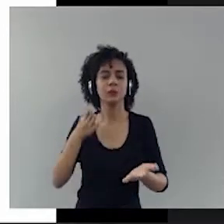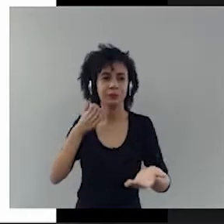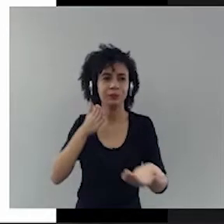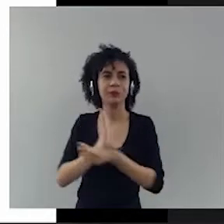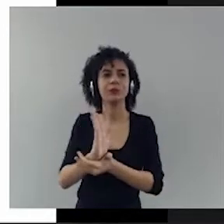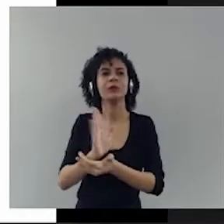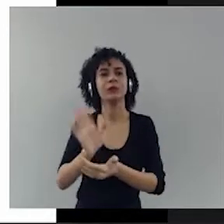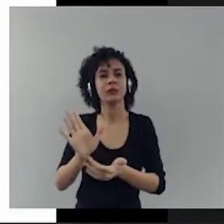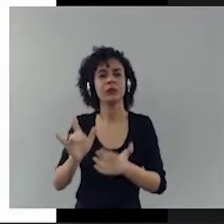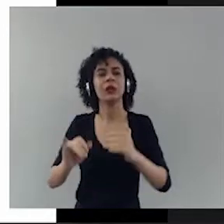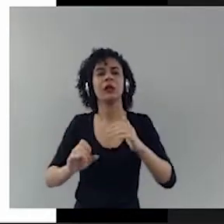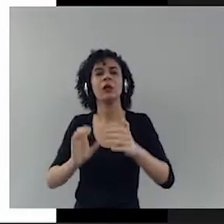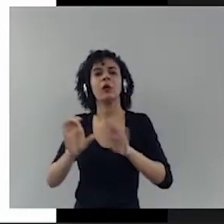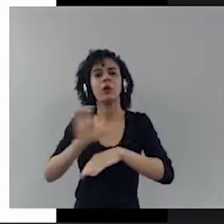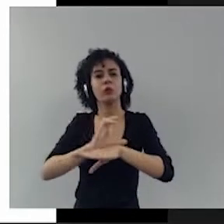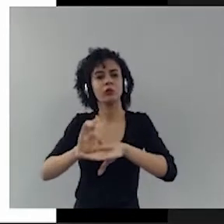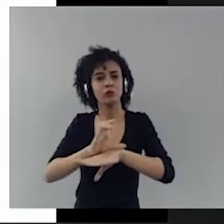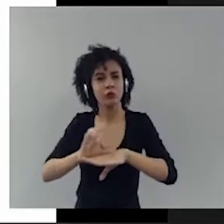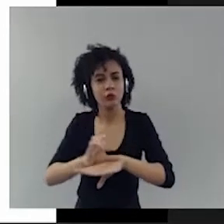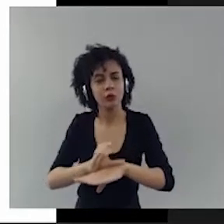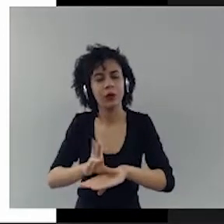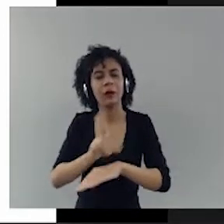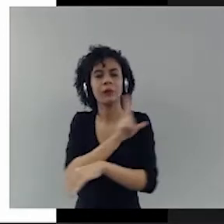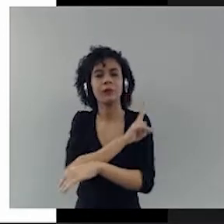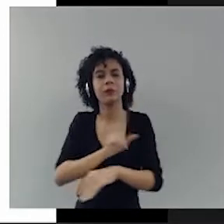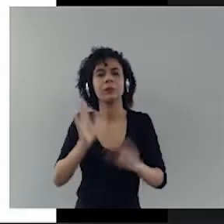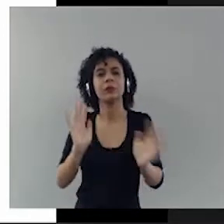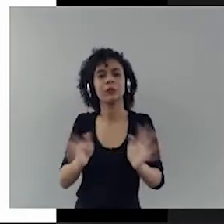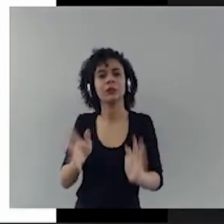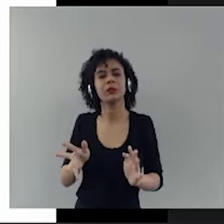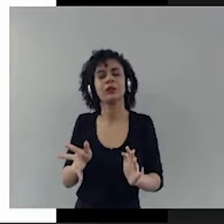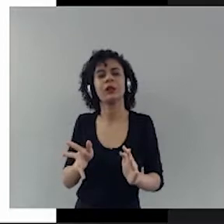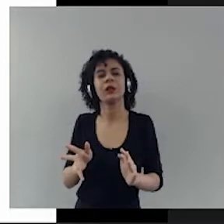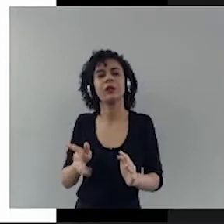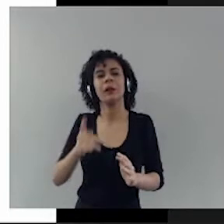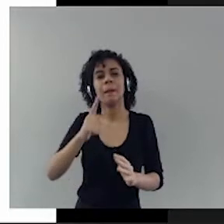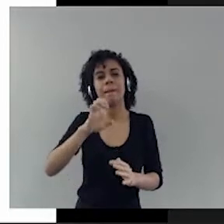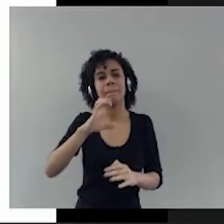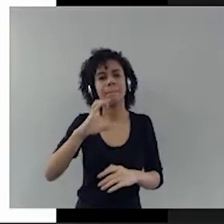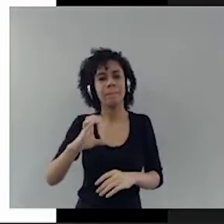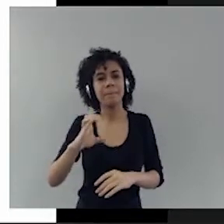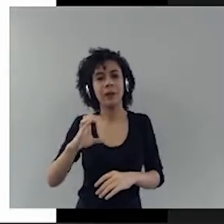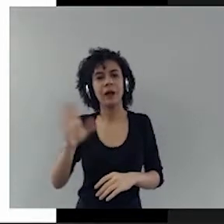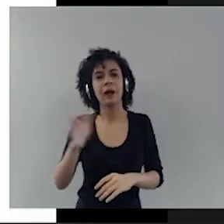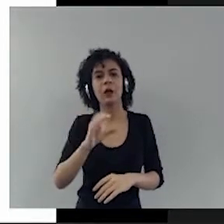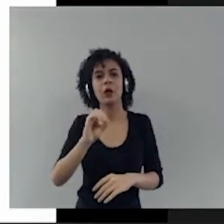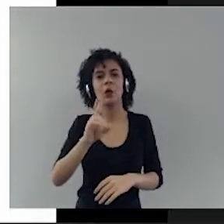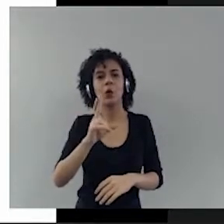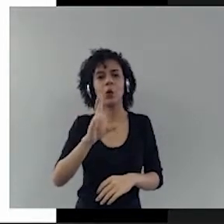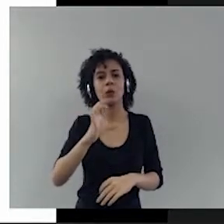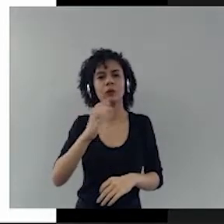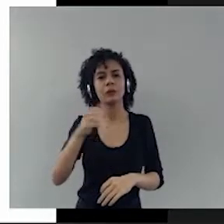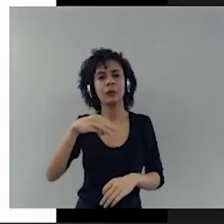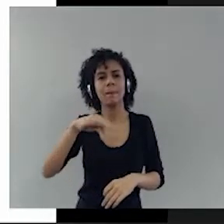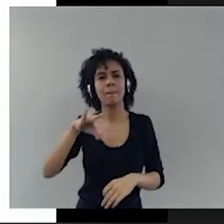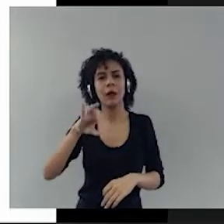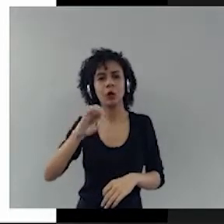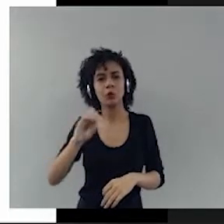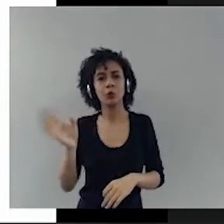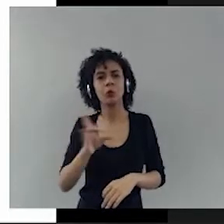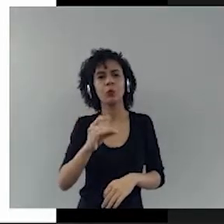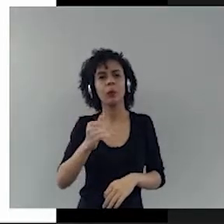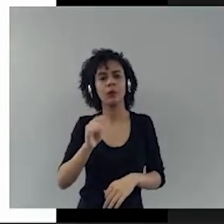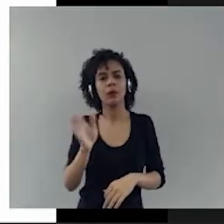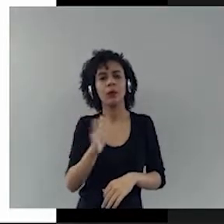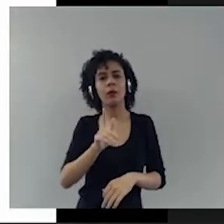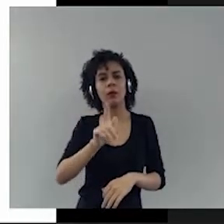e promulgação de uma emenda constitucional a qualidade aí né nas nossas tramitação da pec do orçamento da guerra bom e